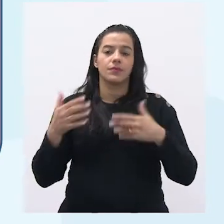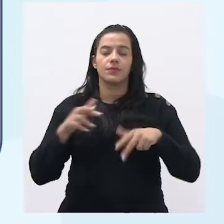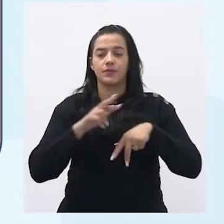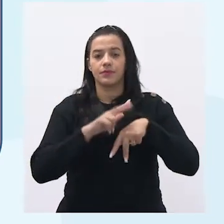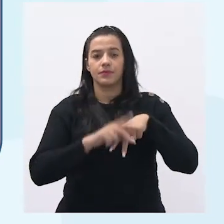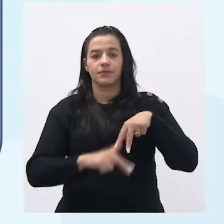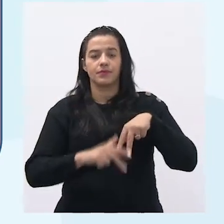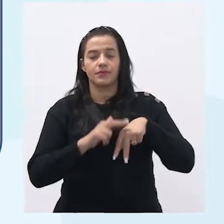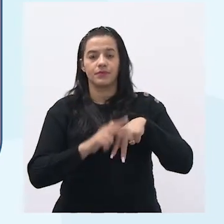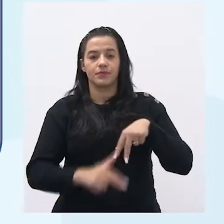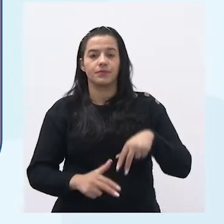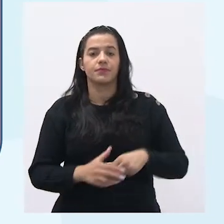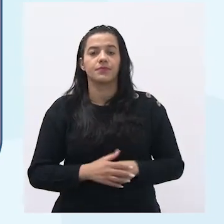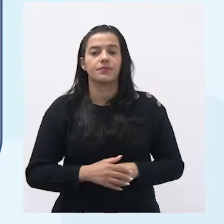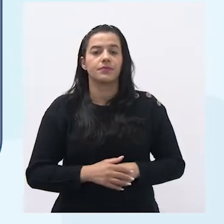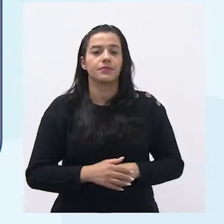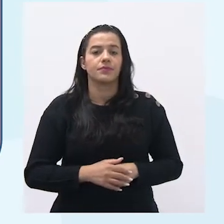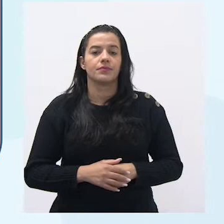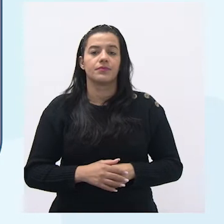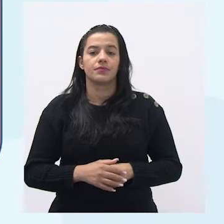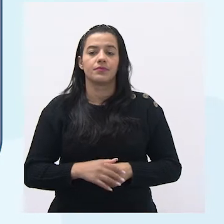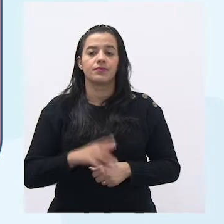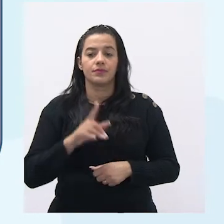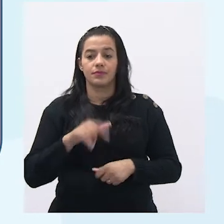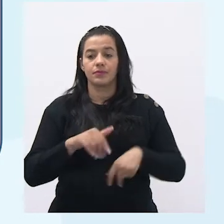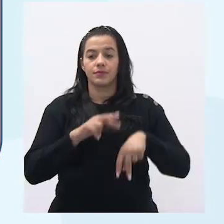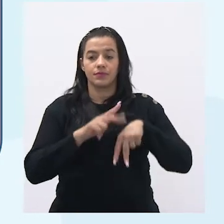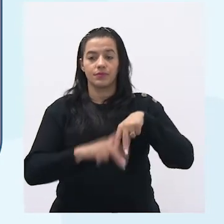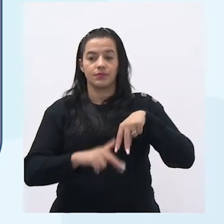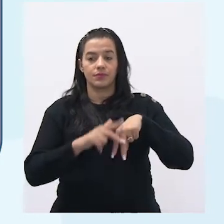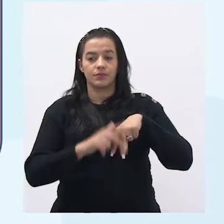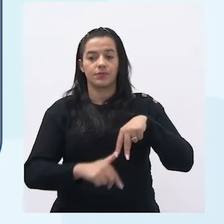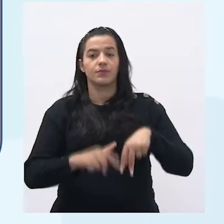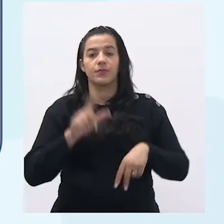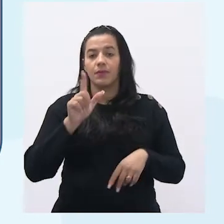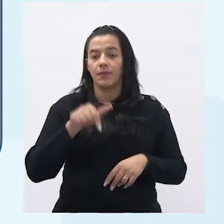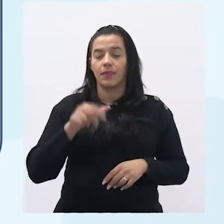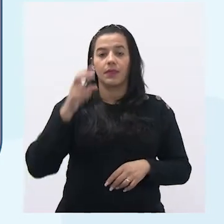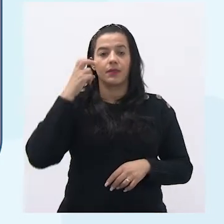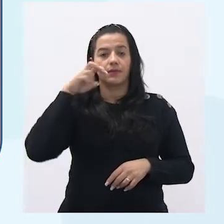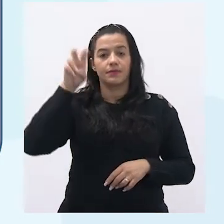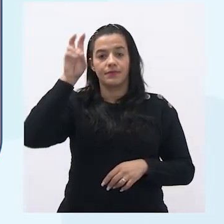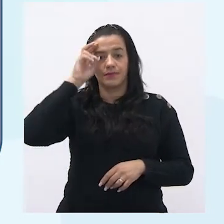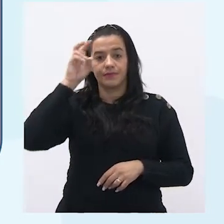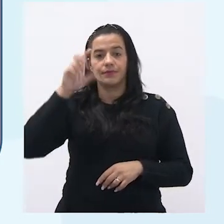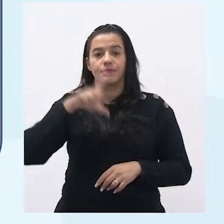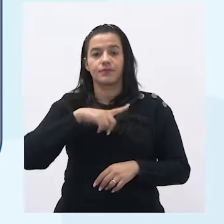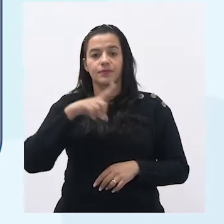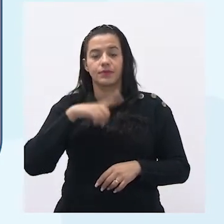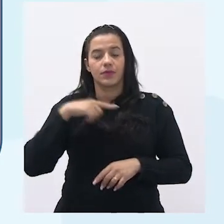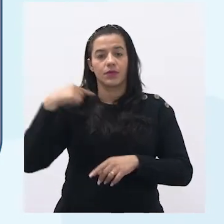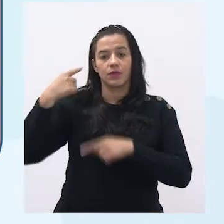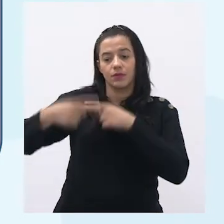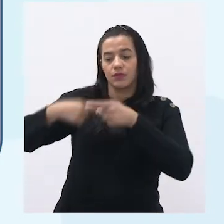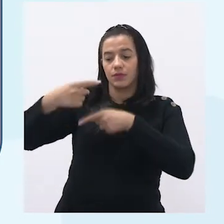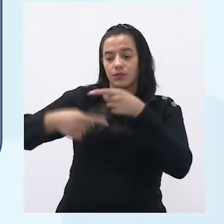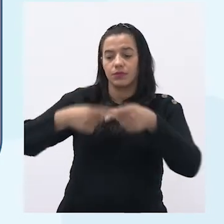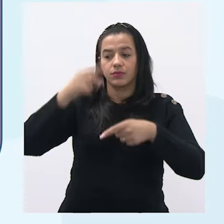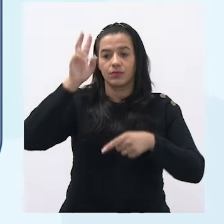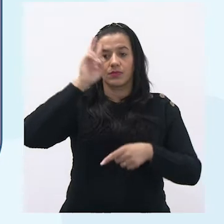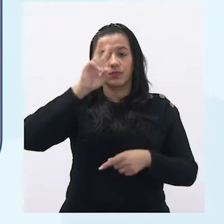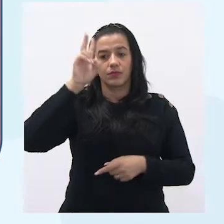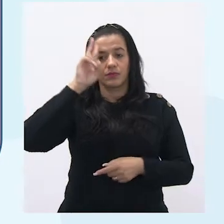Aí ela coloca lá, então, né? Gênero é um dispositivo cultural constituído historicamente,